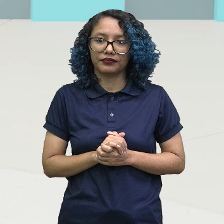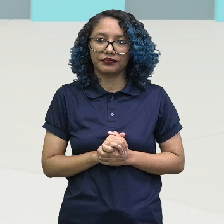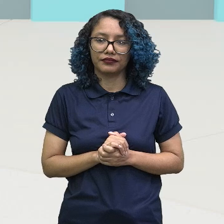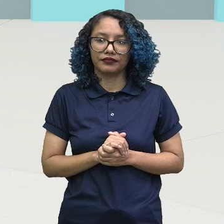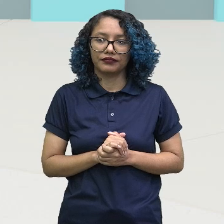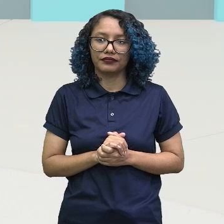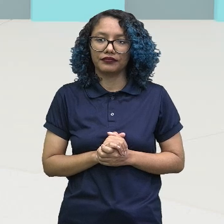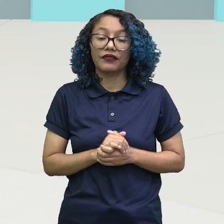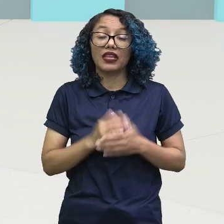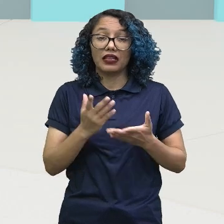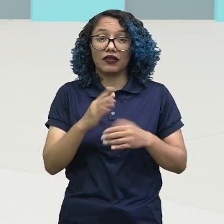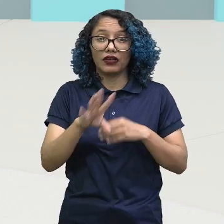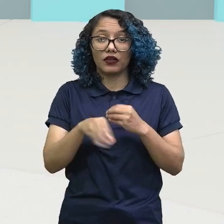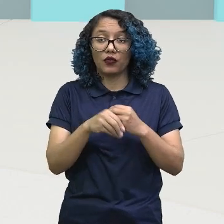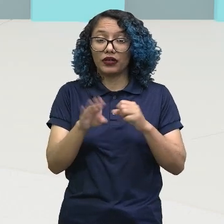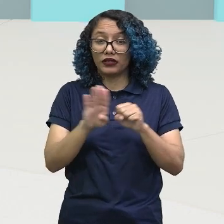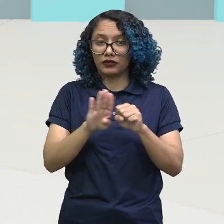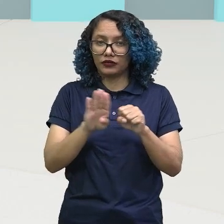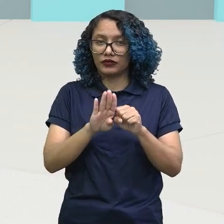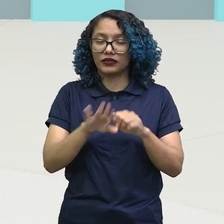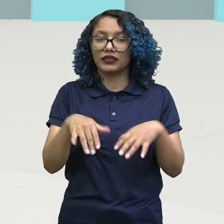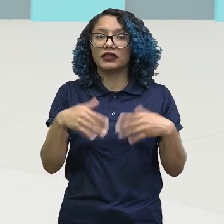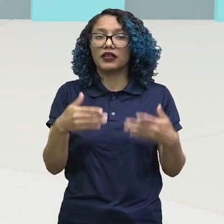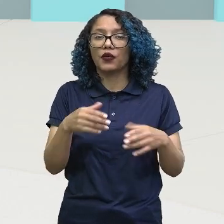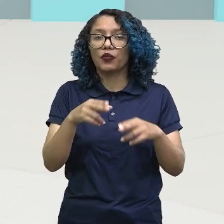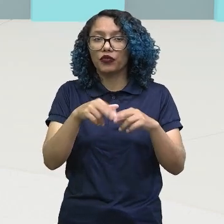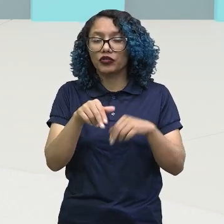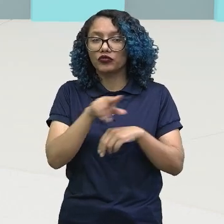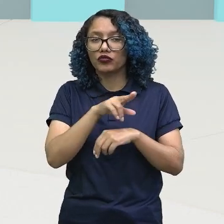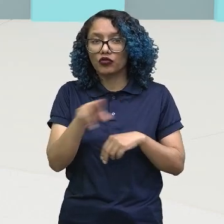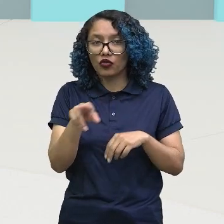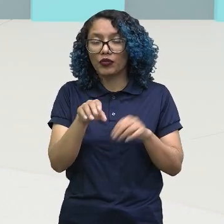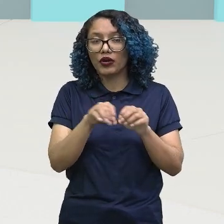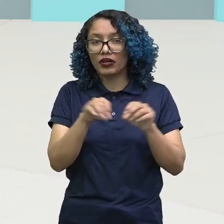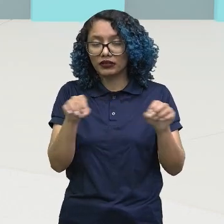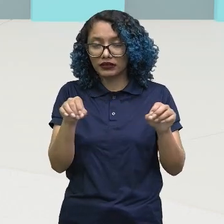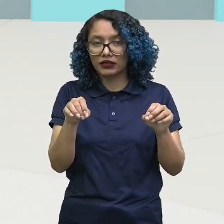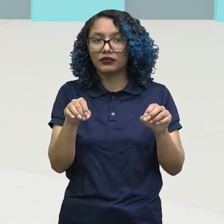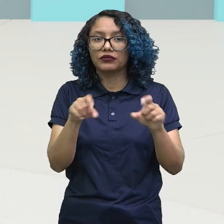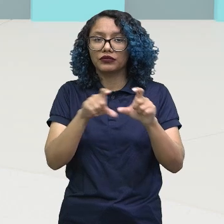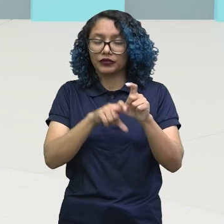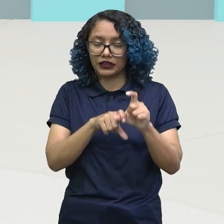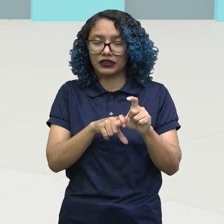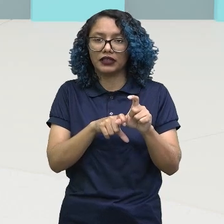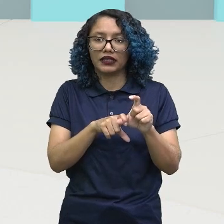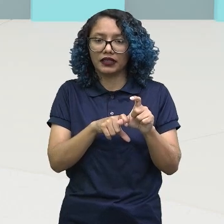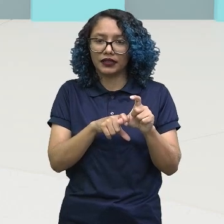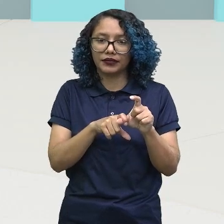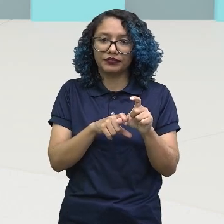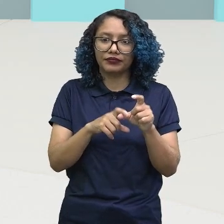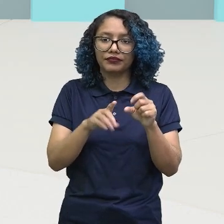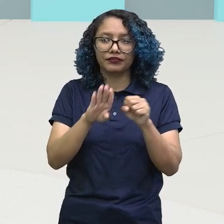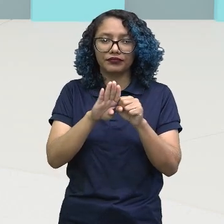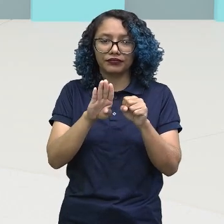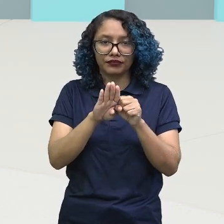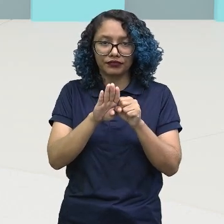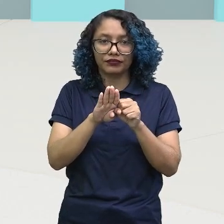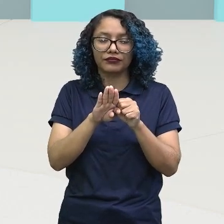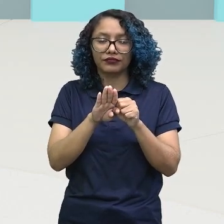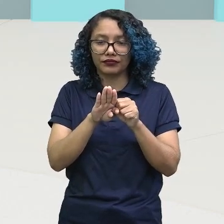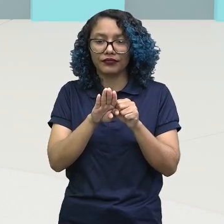um substantivo, então, vou classificá-la como oração subordinada,